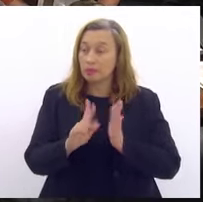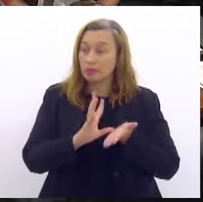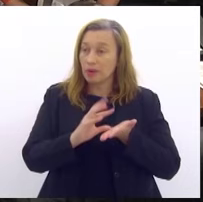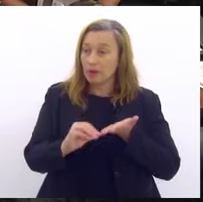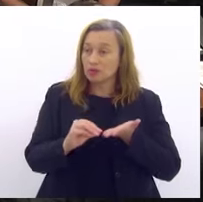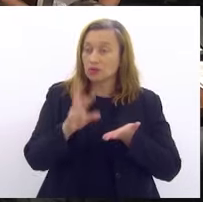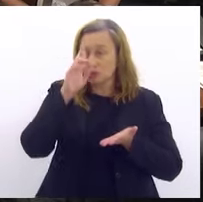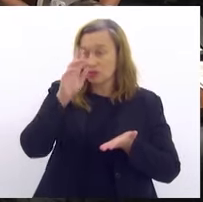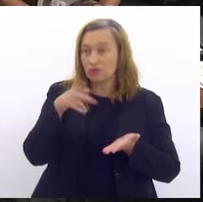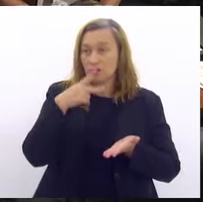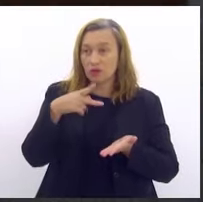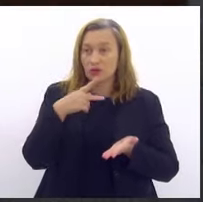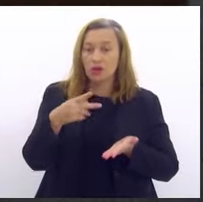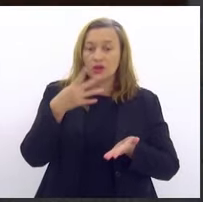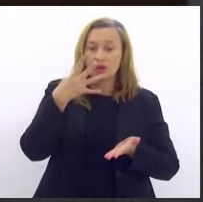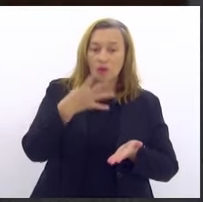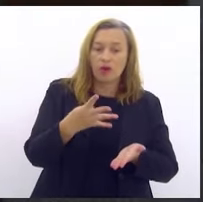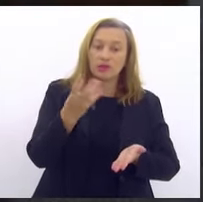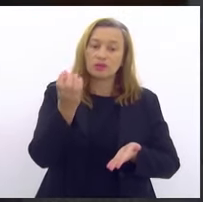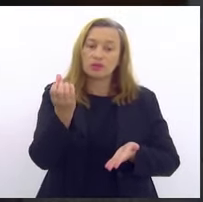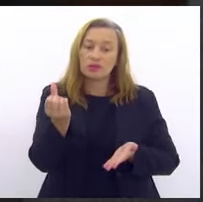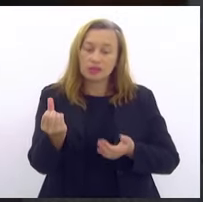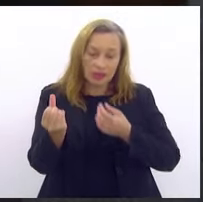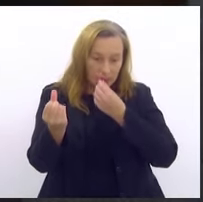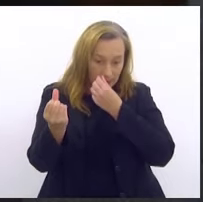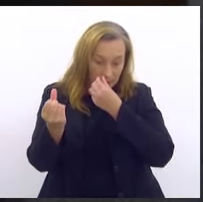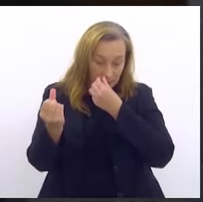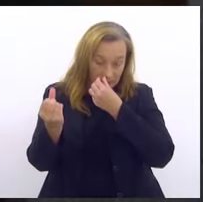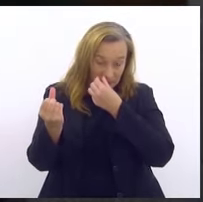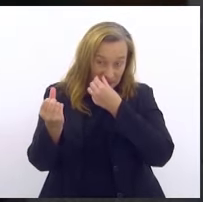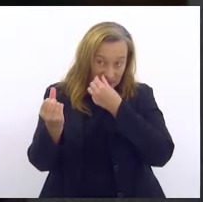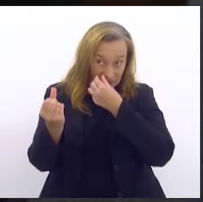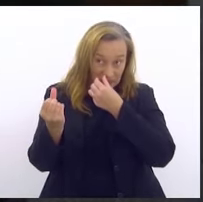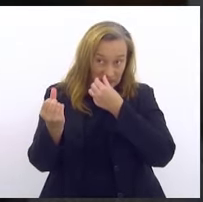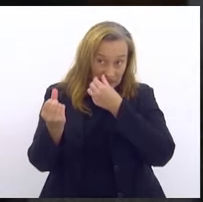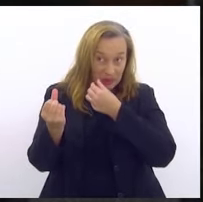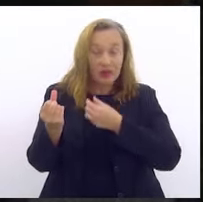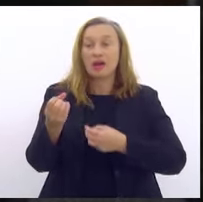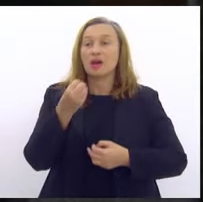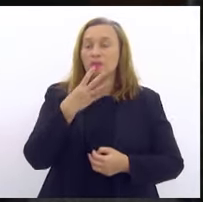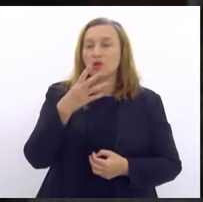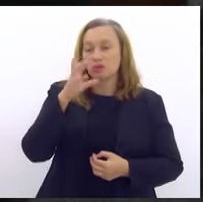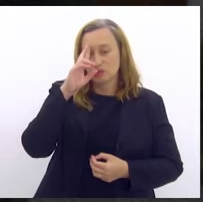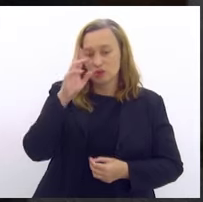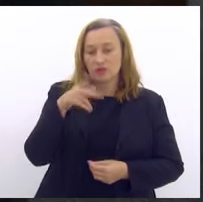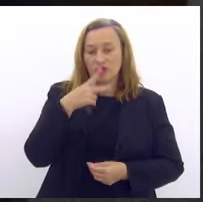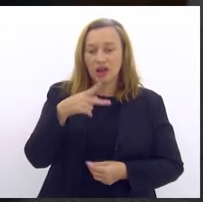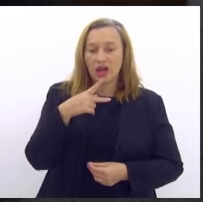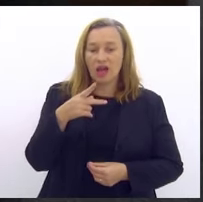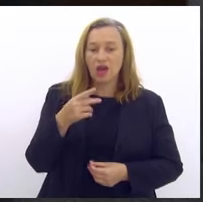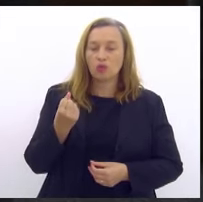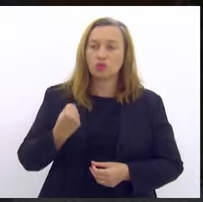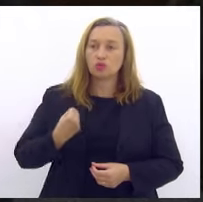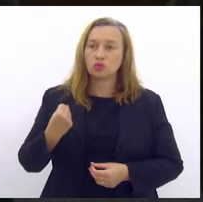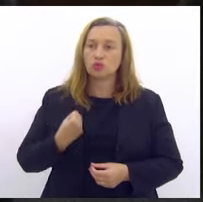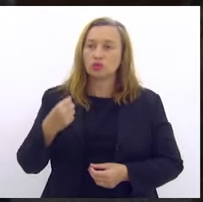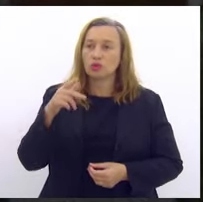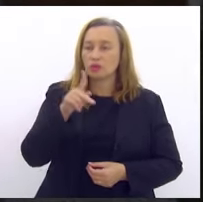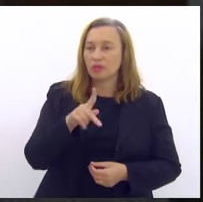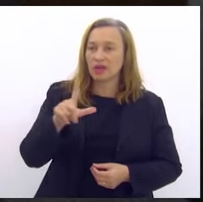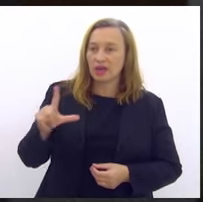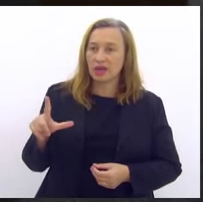assim. 4, 6, era bom o senhor dizer um número do PL, porque as pautas não...